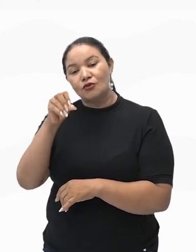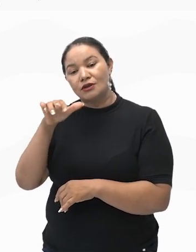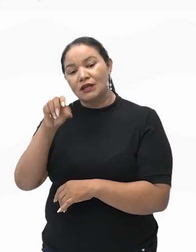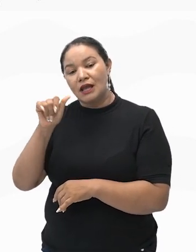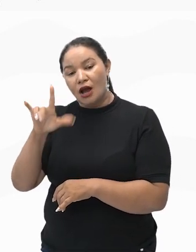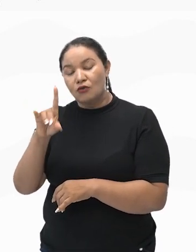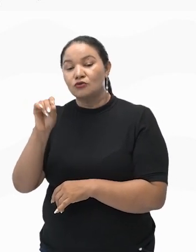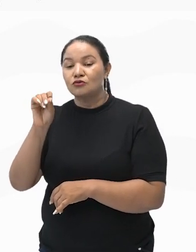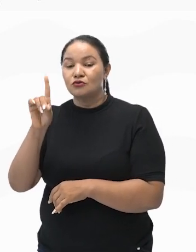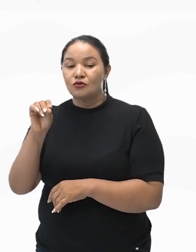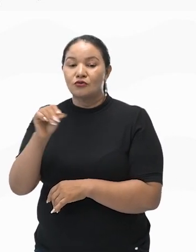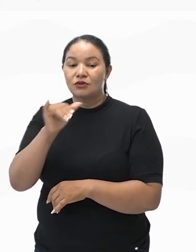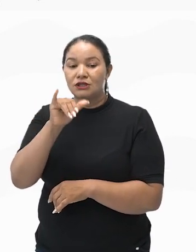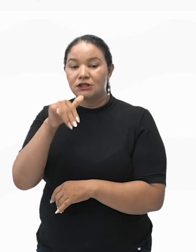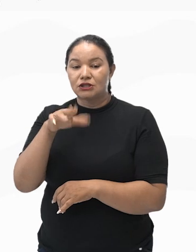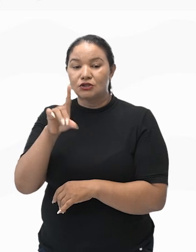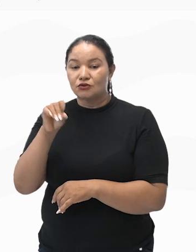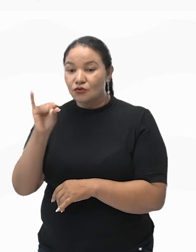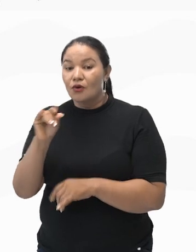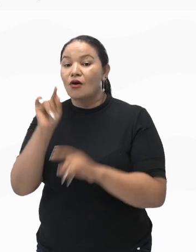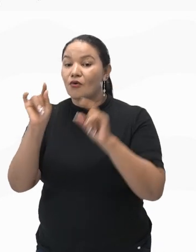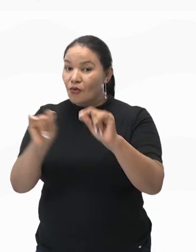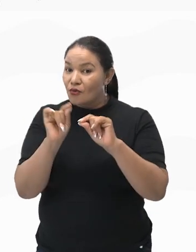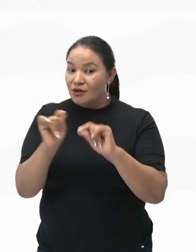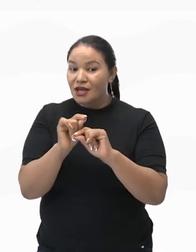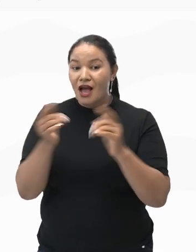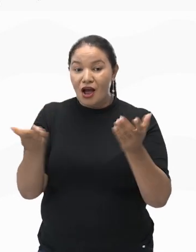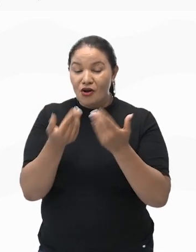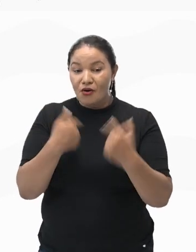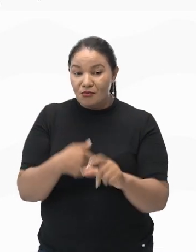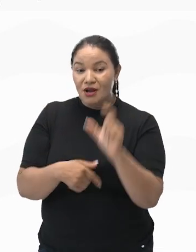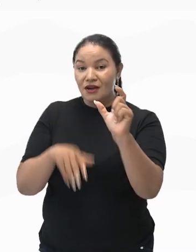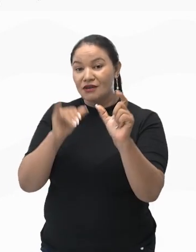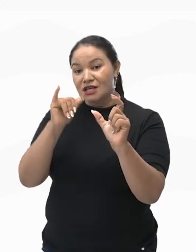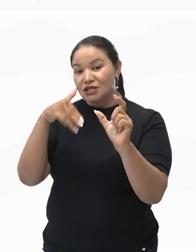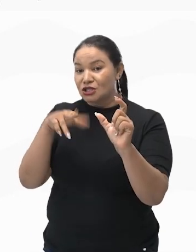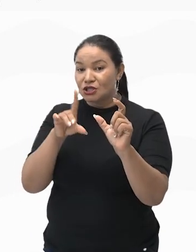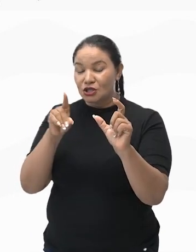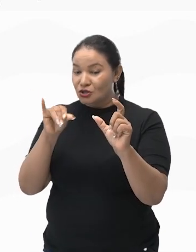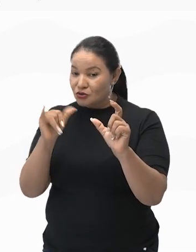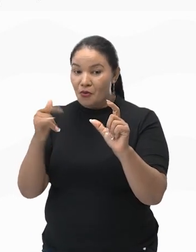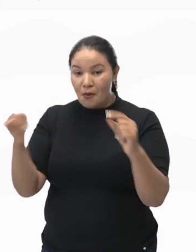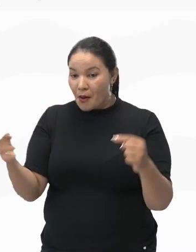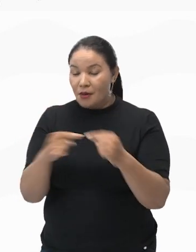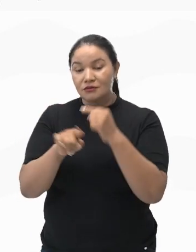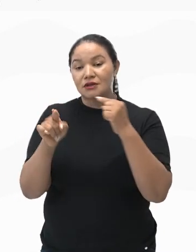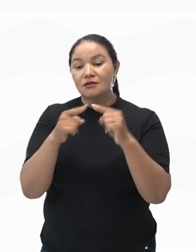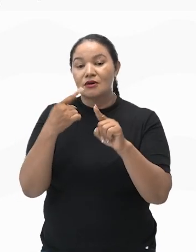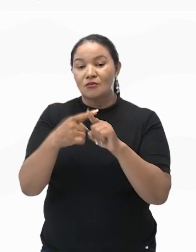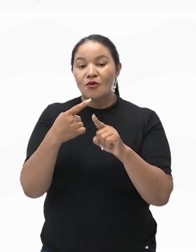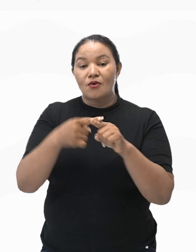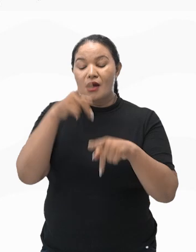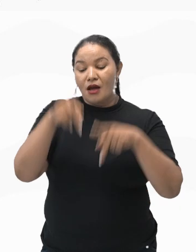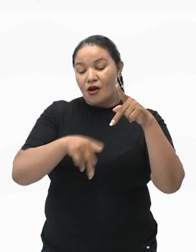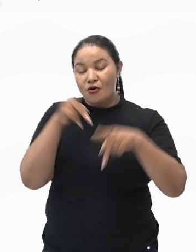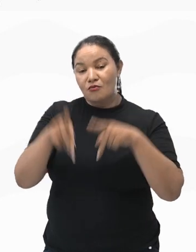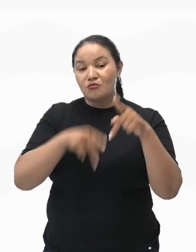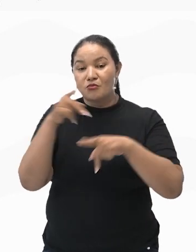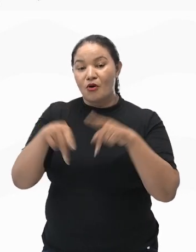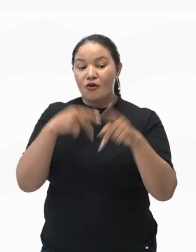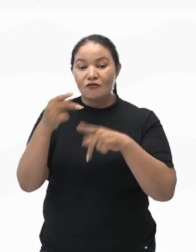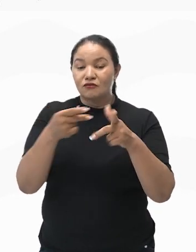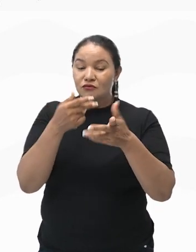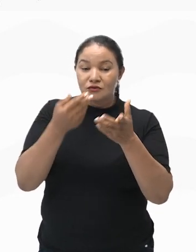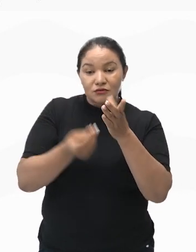a atualidade esse termo índio já não é mais empregado. Nós usamos indígenas, povos originários, nativos,